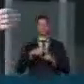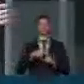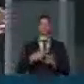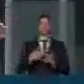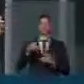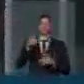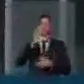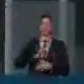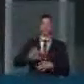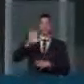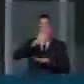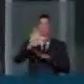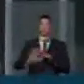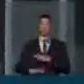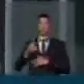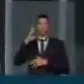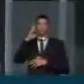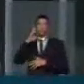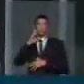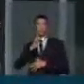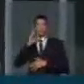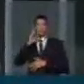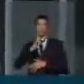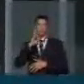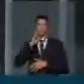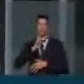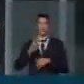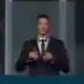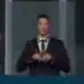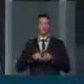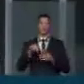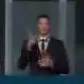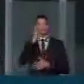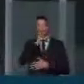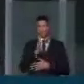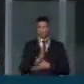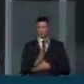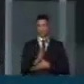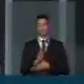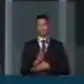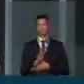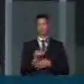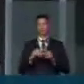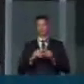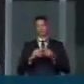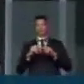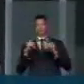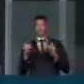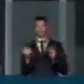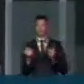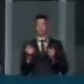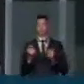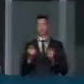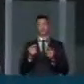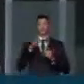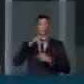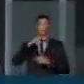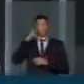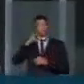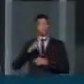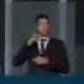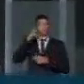de Rondônia, a minha cidade de Porto Velho e o Brasil, acima de tudo. Mas a